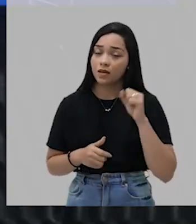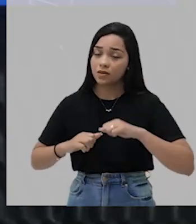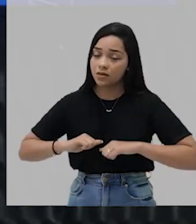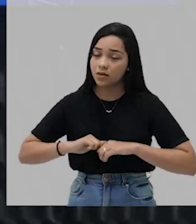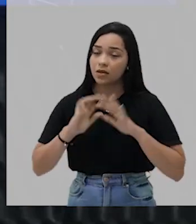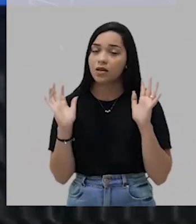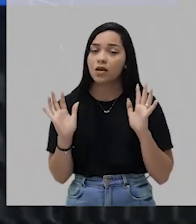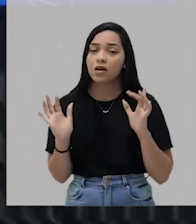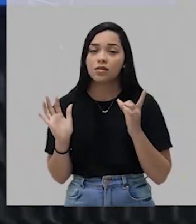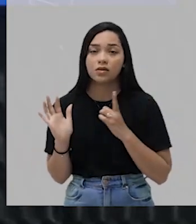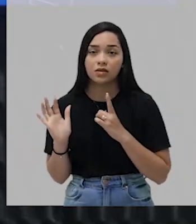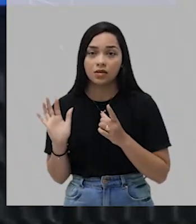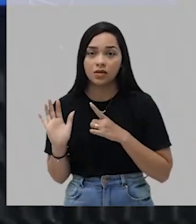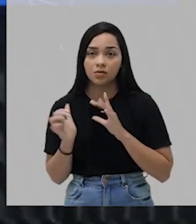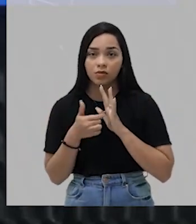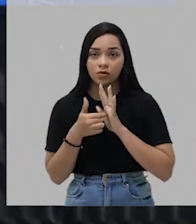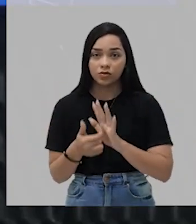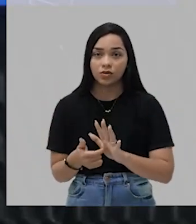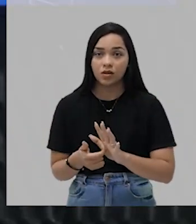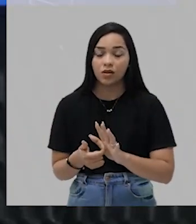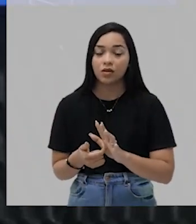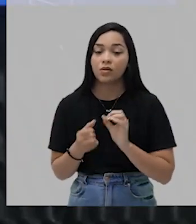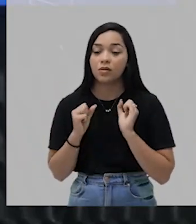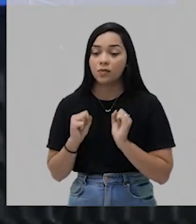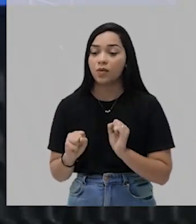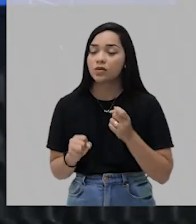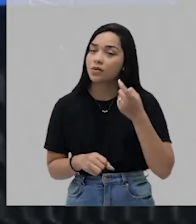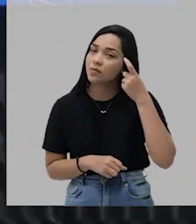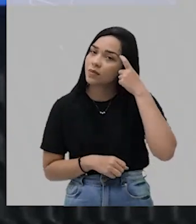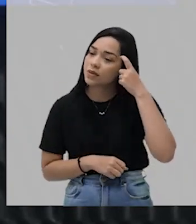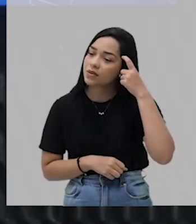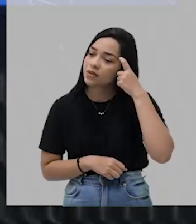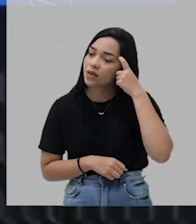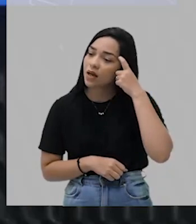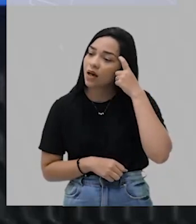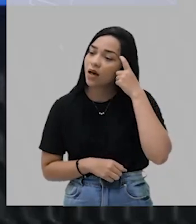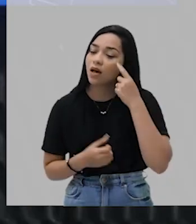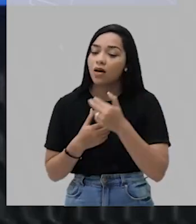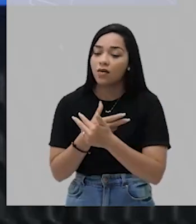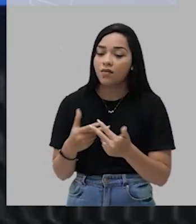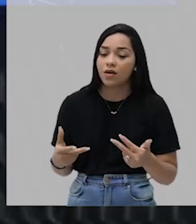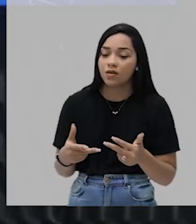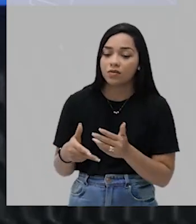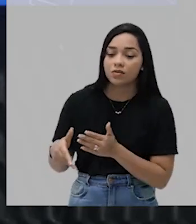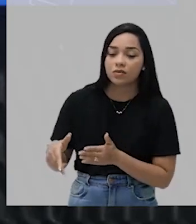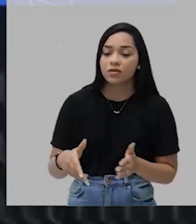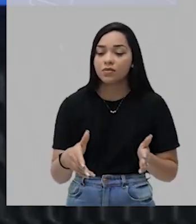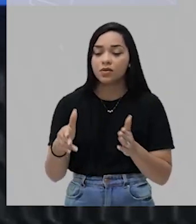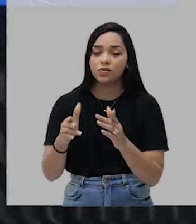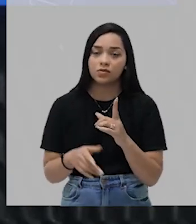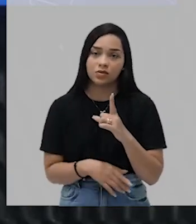claro, muito mais evidente, para que se possa pensar os caminhos